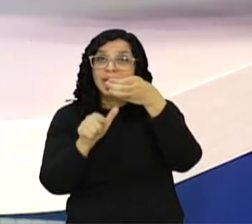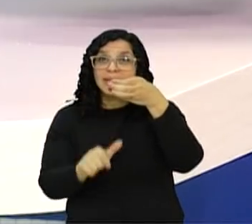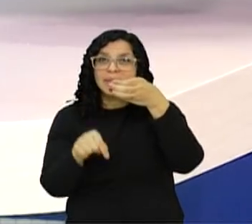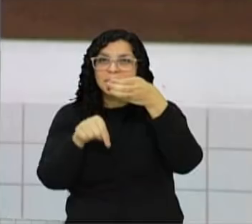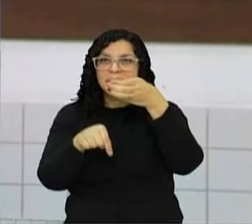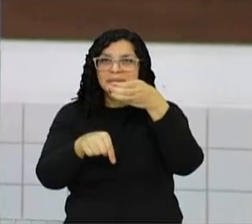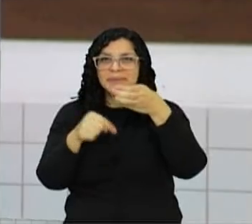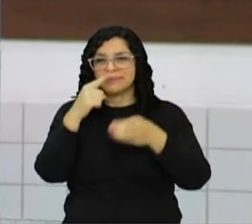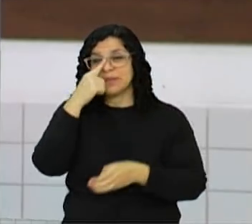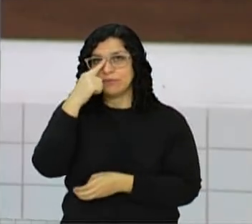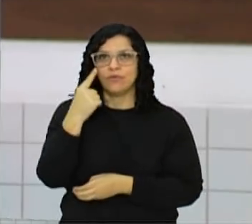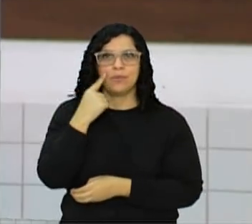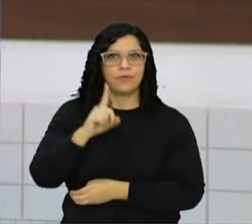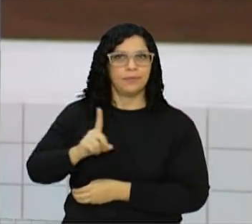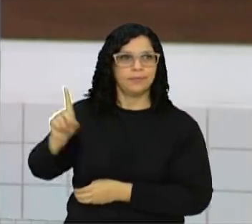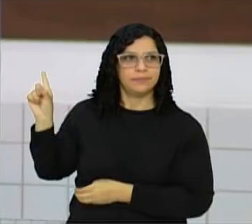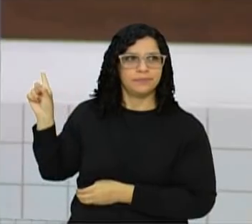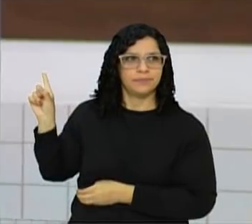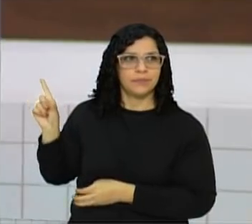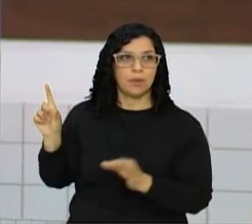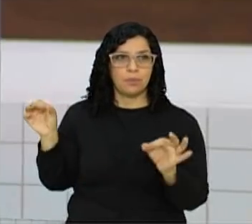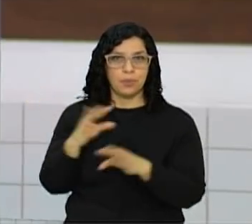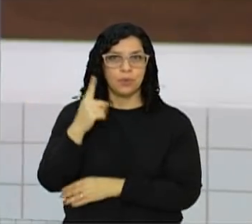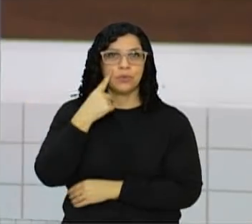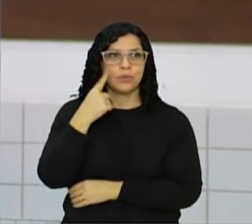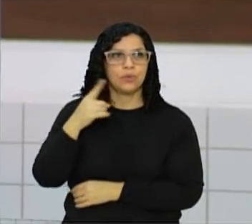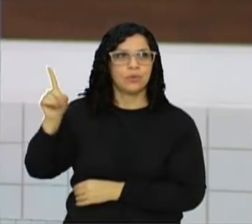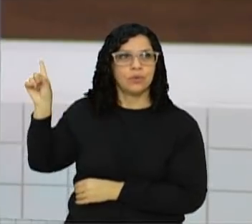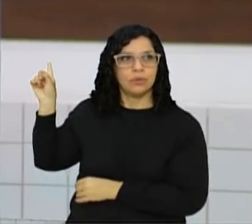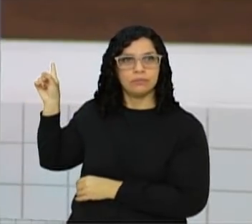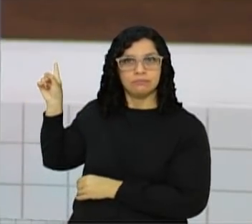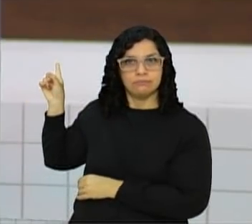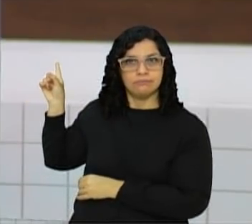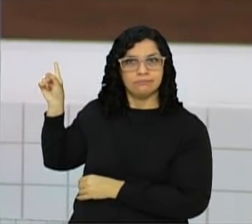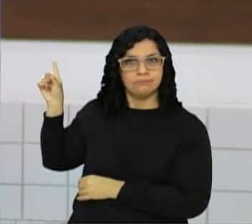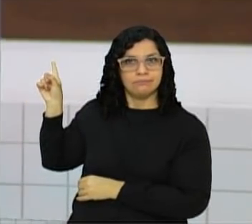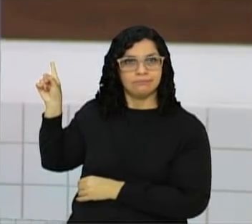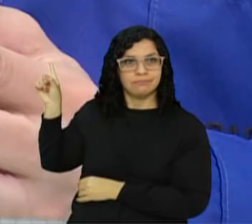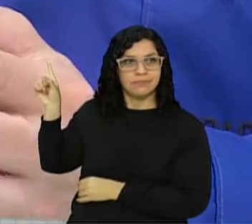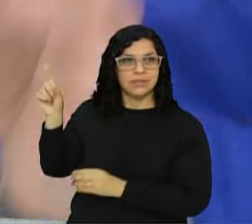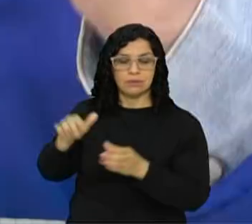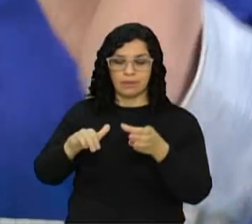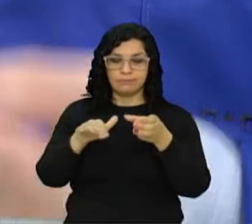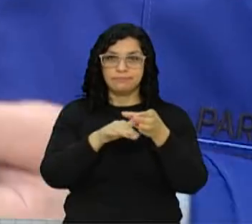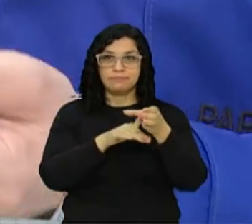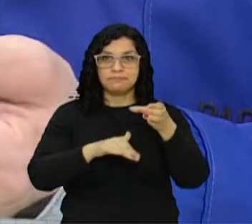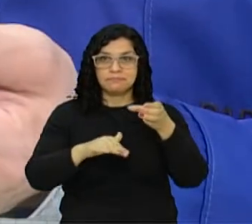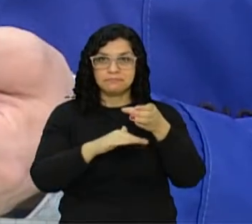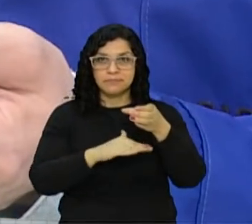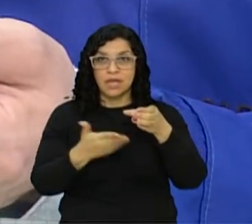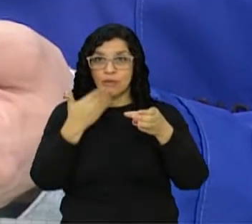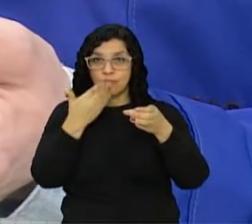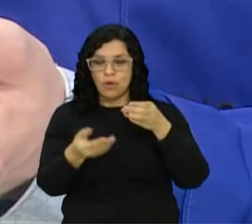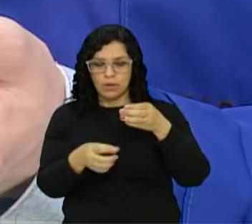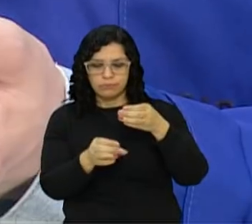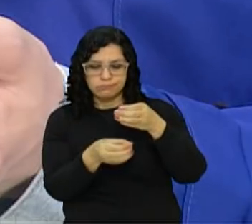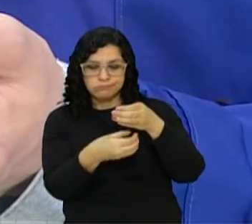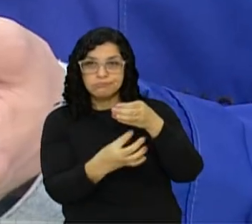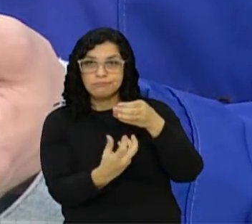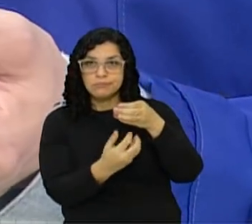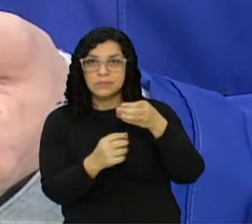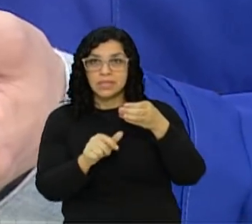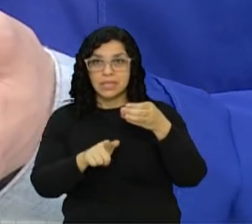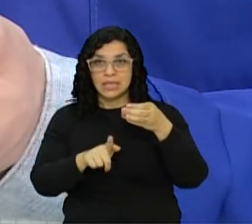água. Então, olha lá. Vamos ver como que ficou a nossa construção do nosso filtro? Olha as camadas. Externamente,